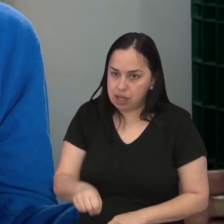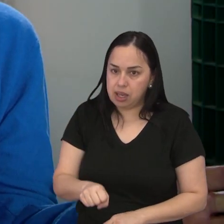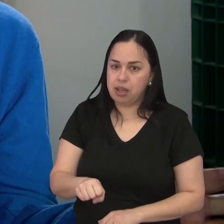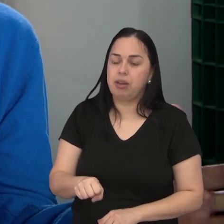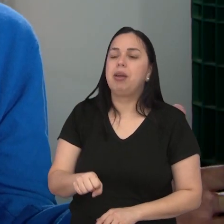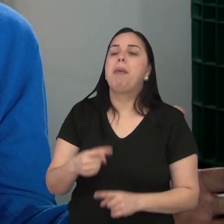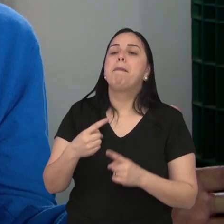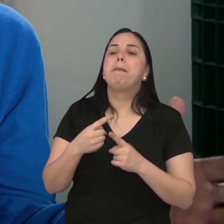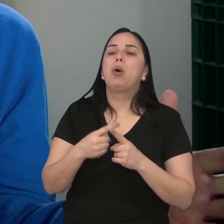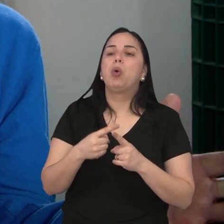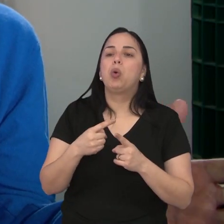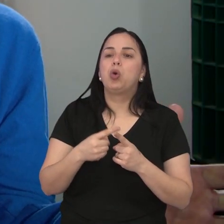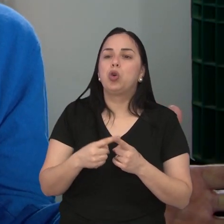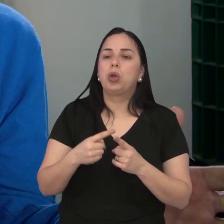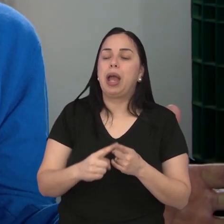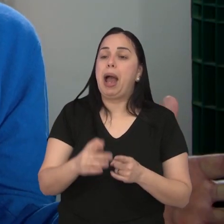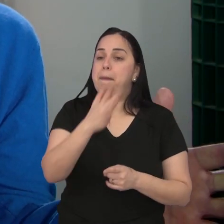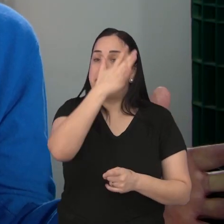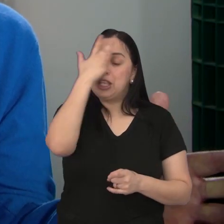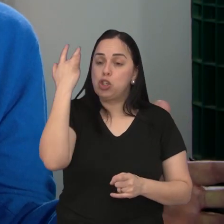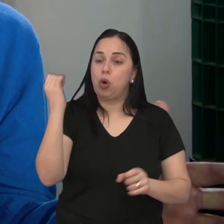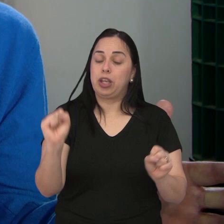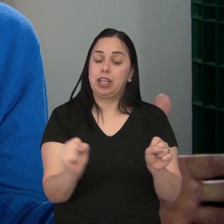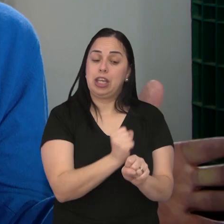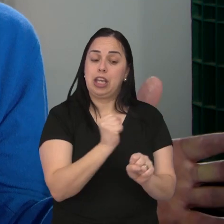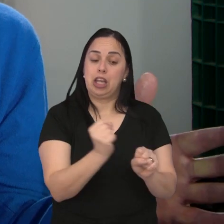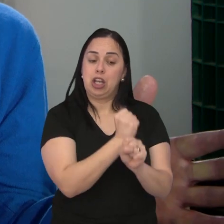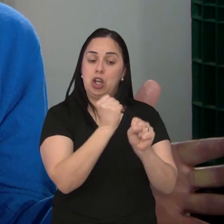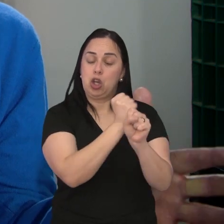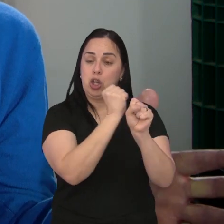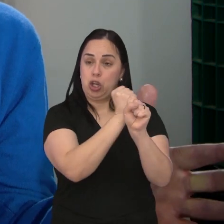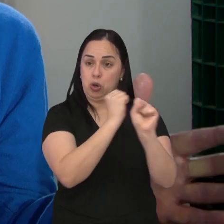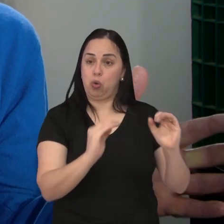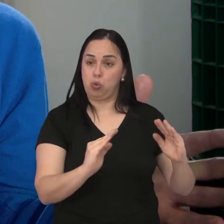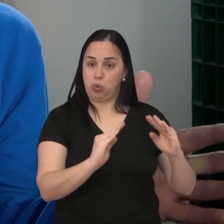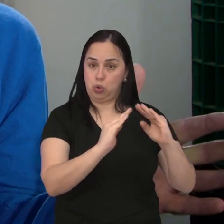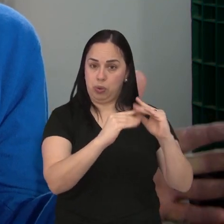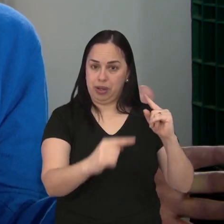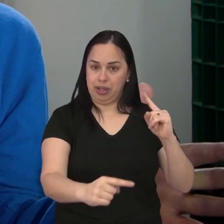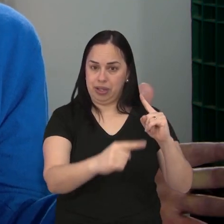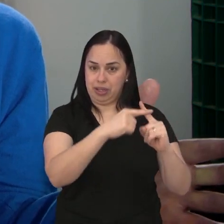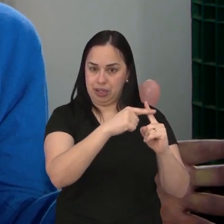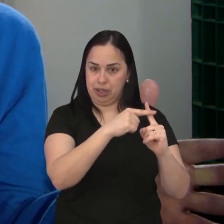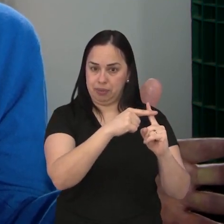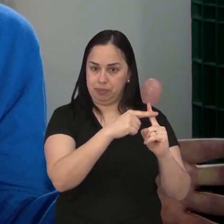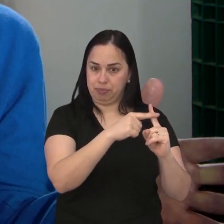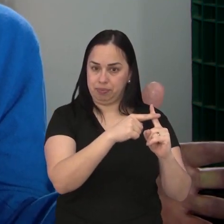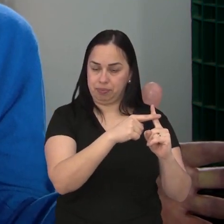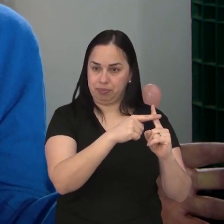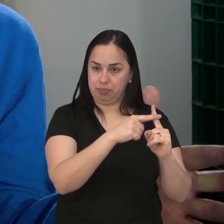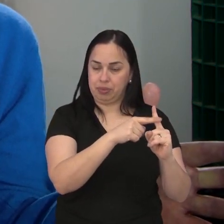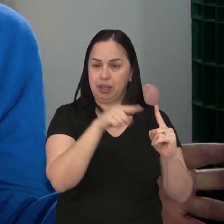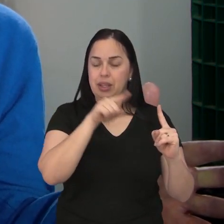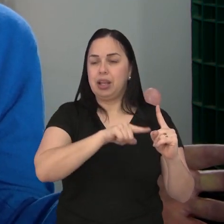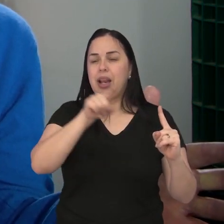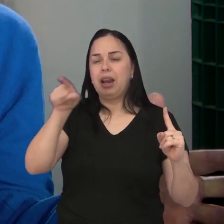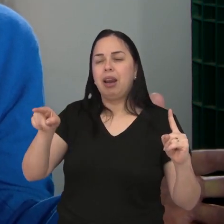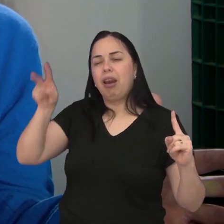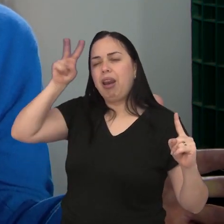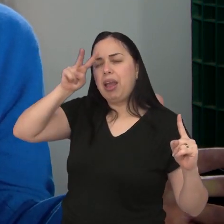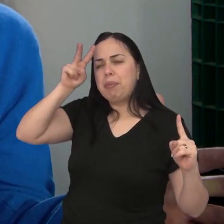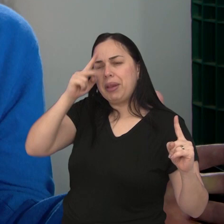corpo é porque foi um pedido do fundador da Irmandade da Igreja Nossa Senhora, que é onde era a